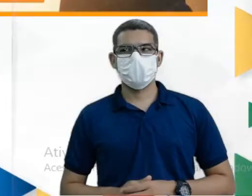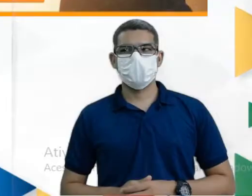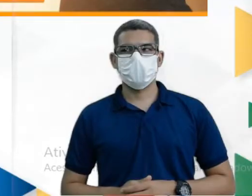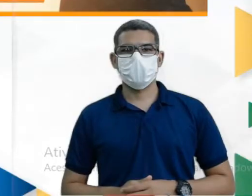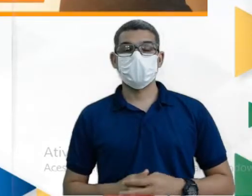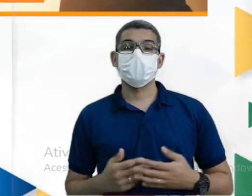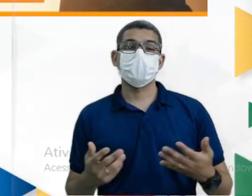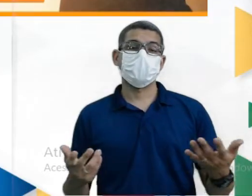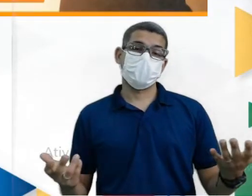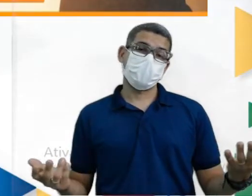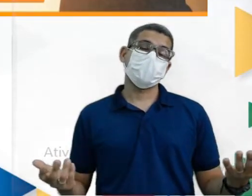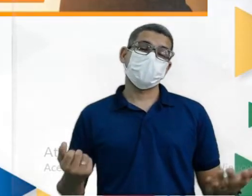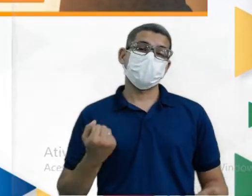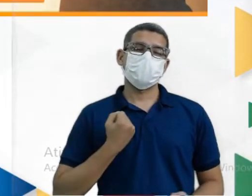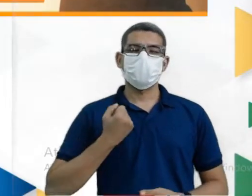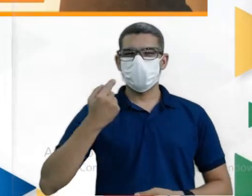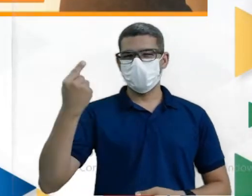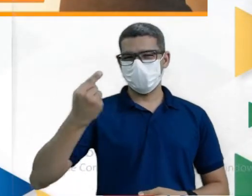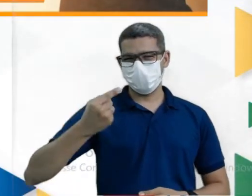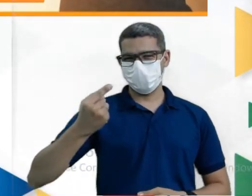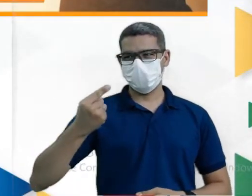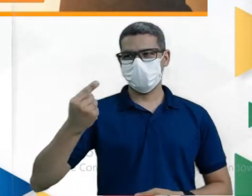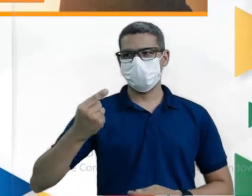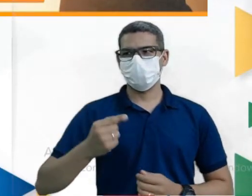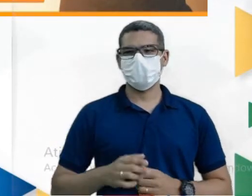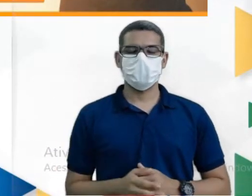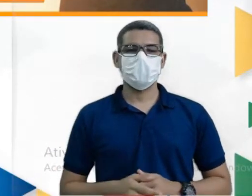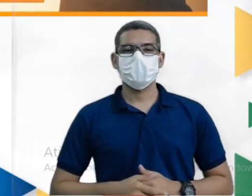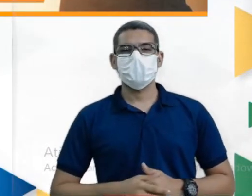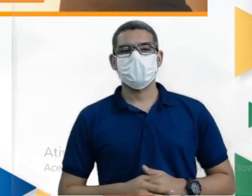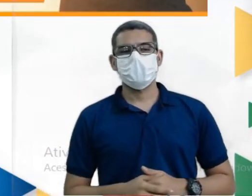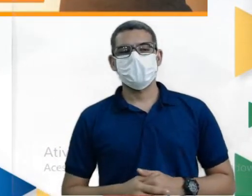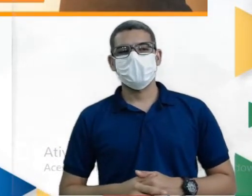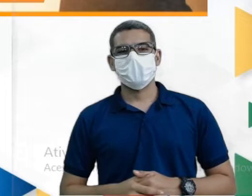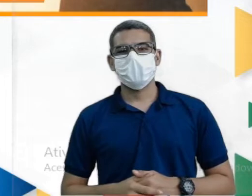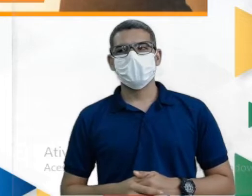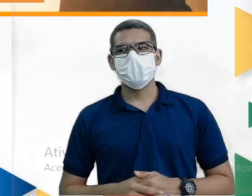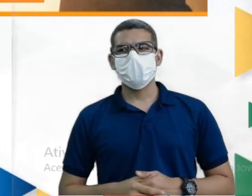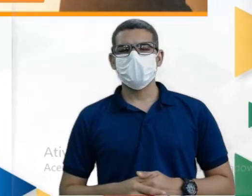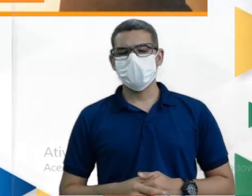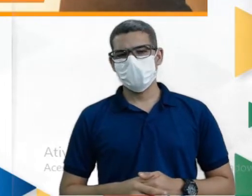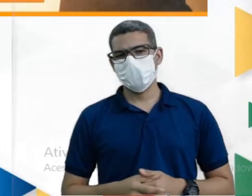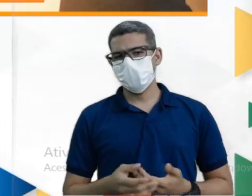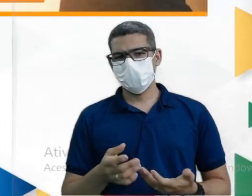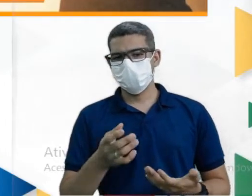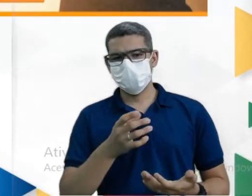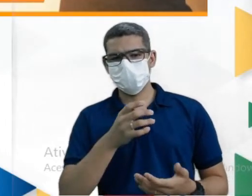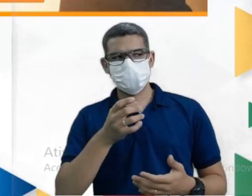né? Number one, help with money for the cold, ajudar só com